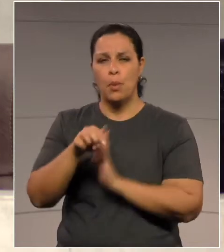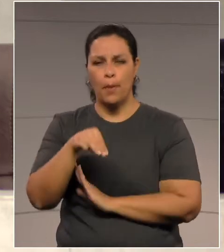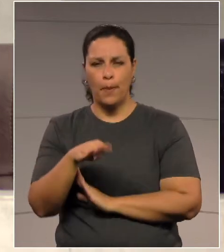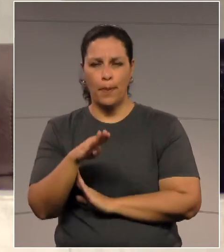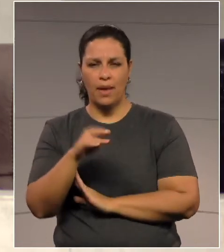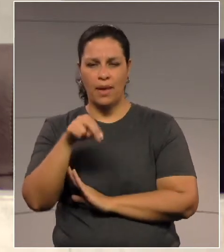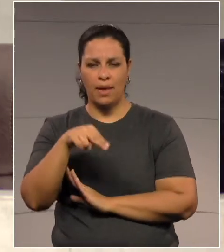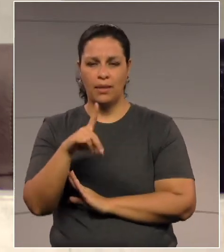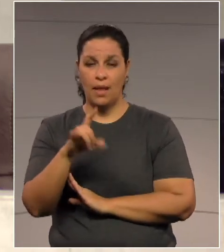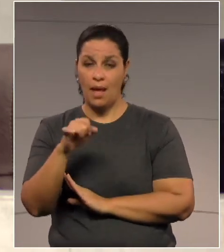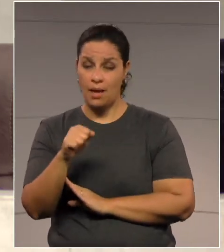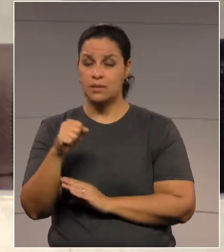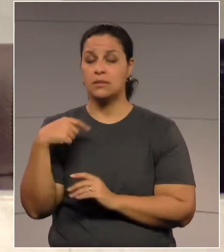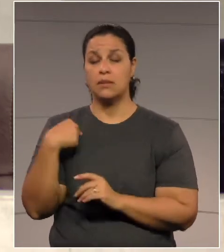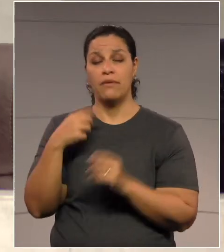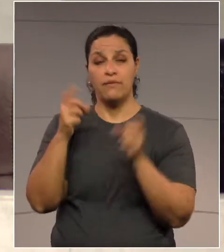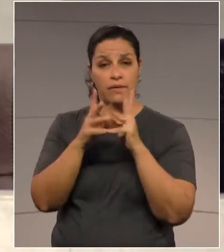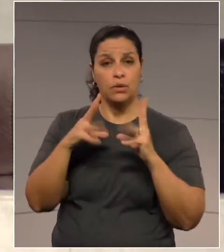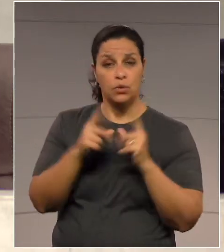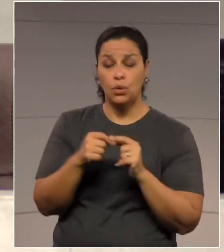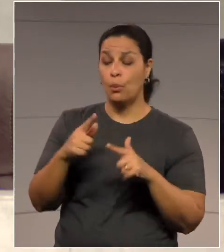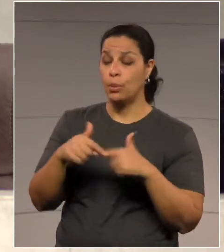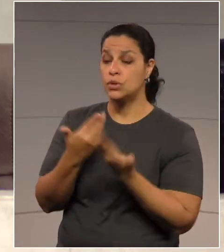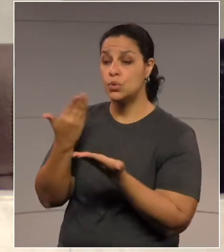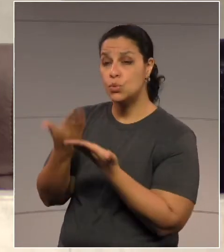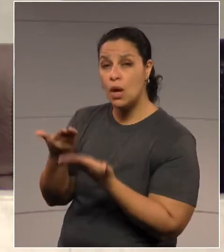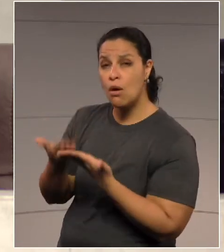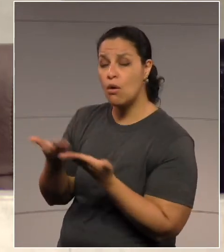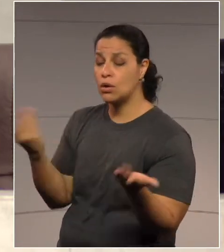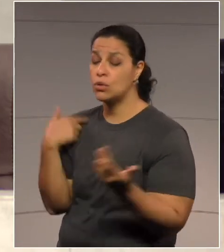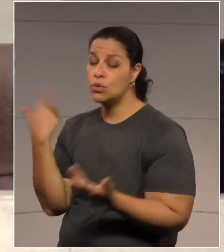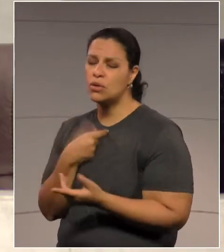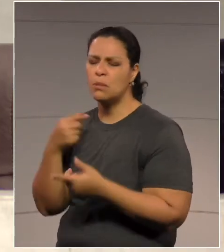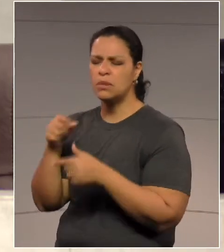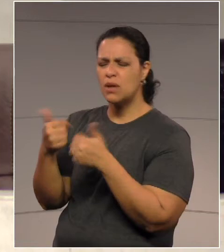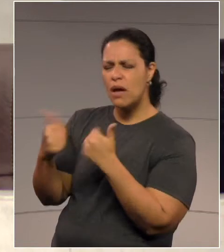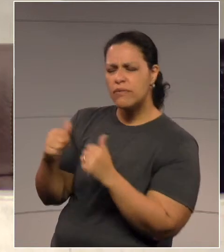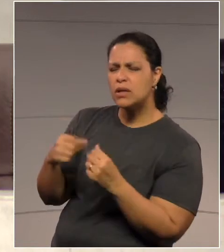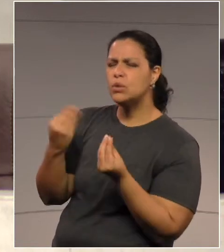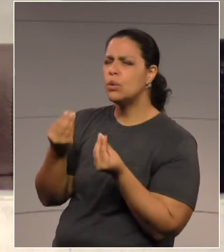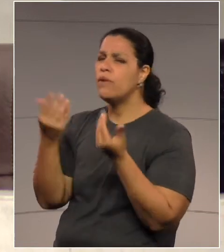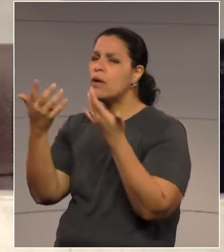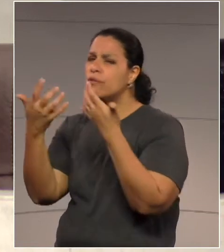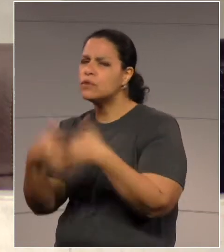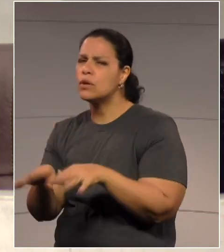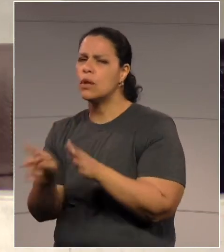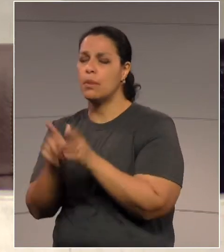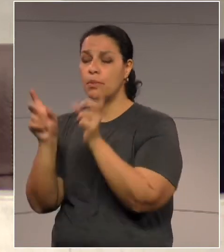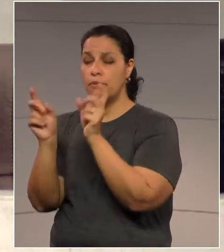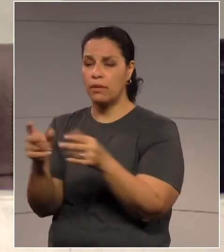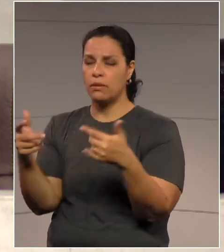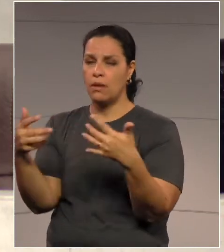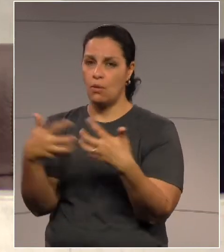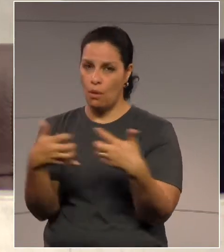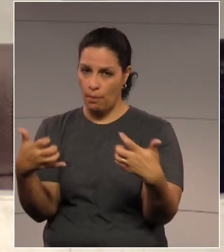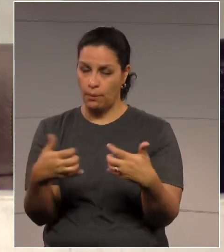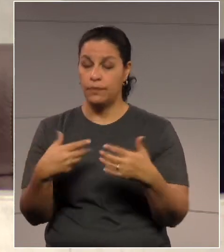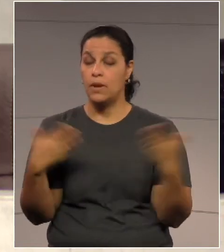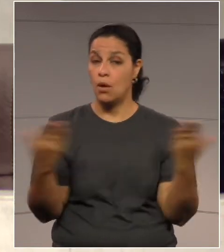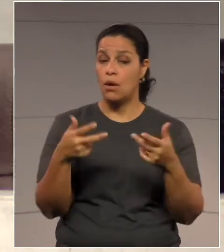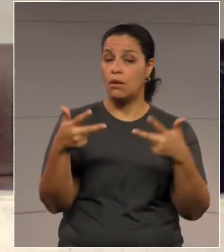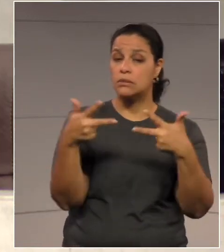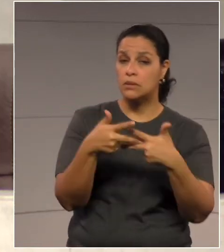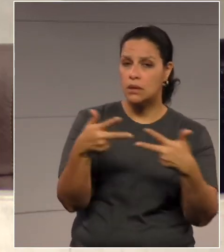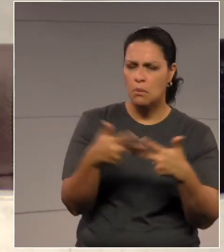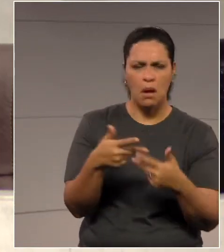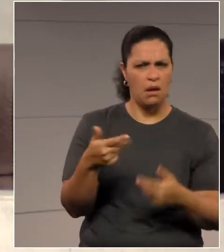e o Estado está estudando, analisando, saber o que isso representa em termos de impacto. No que a questão do saneamento,